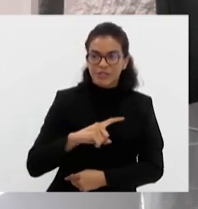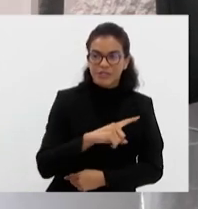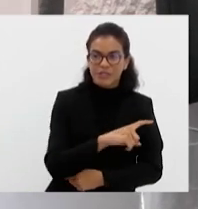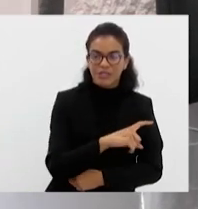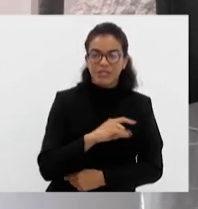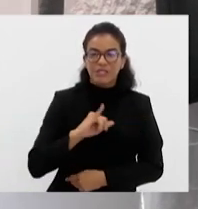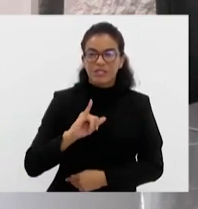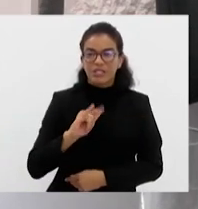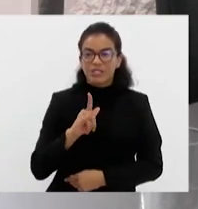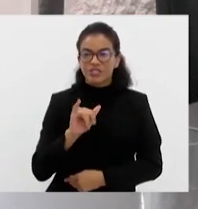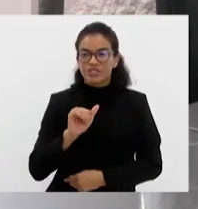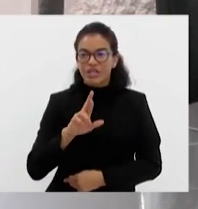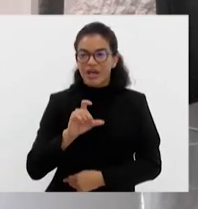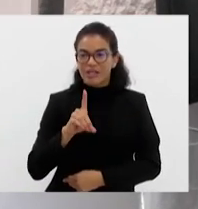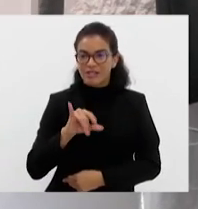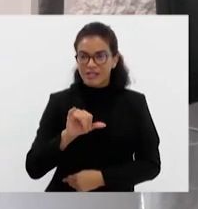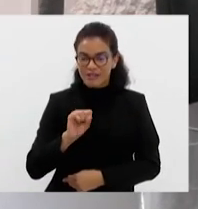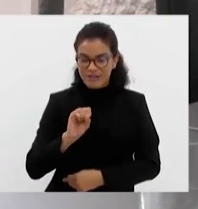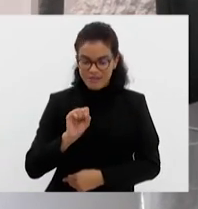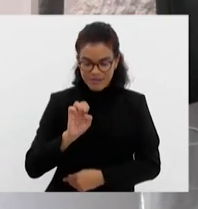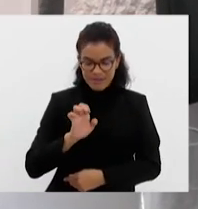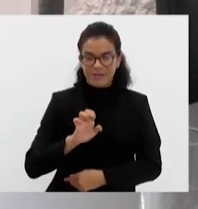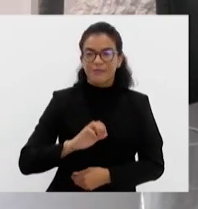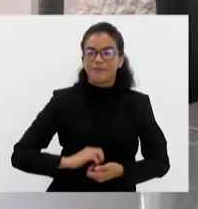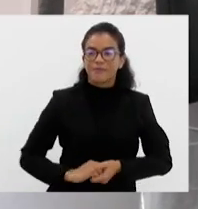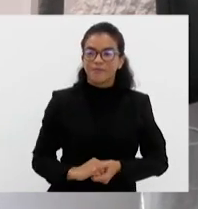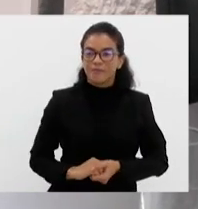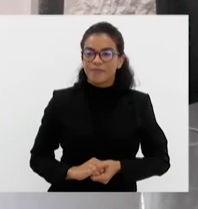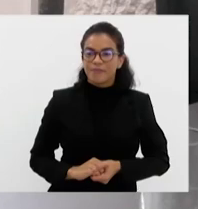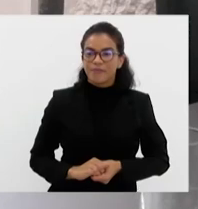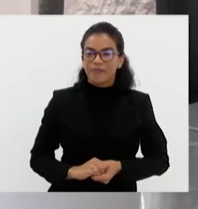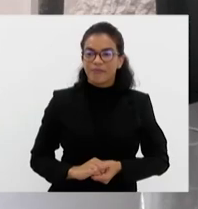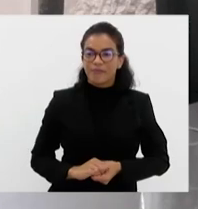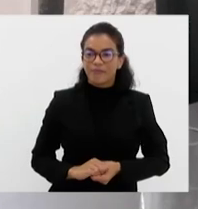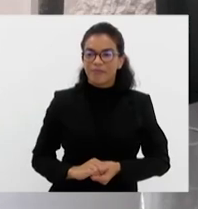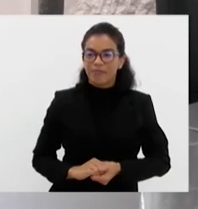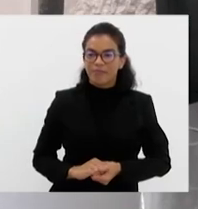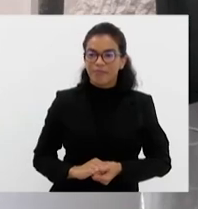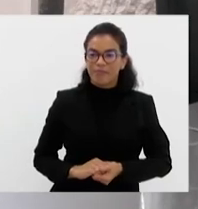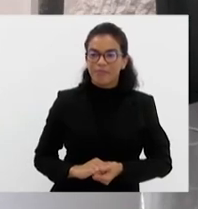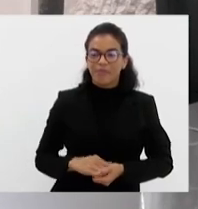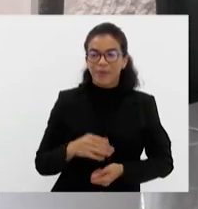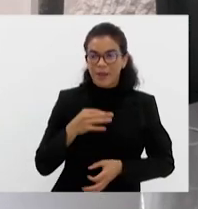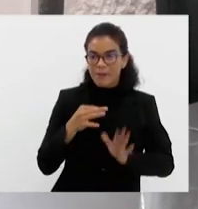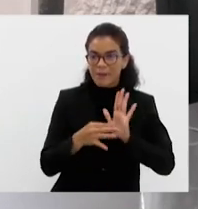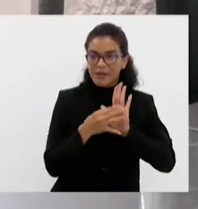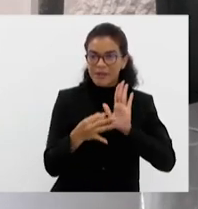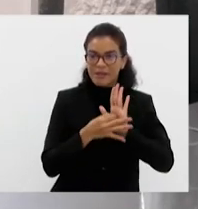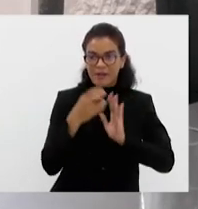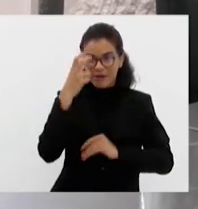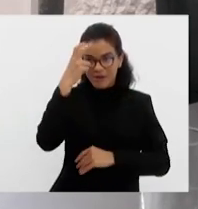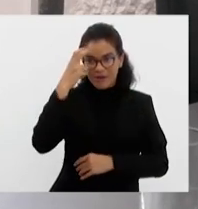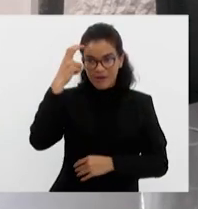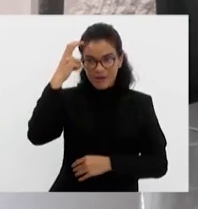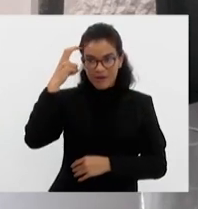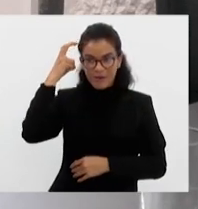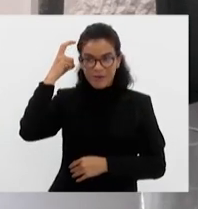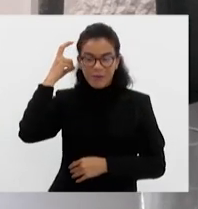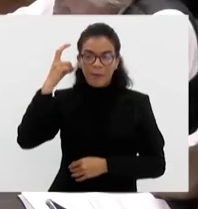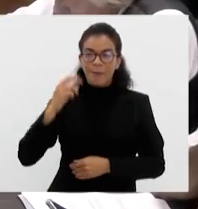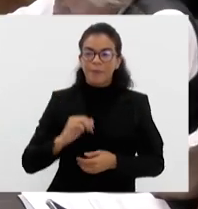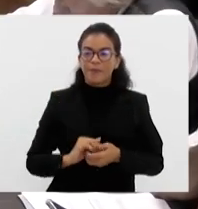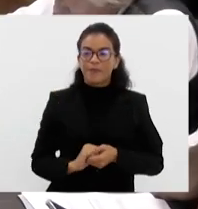giardíase, no âmbito do Estado do Rio de Janeiro e da outras providências. Mas tem que fazer para aparecer, deputada Verônica Lima. Presidente,